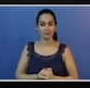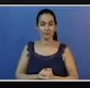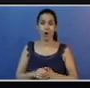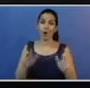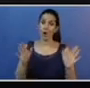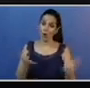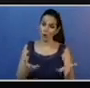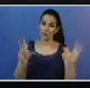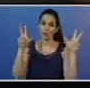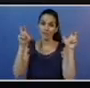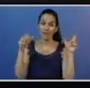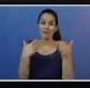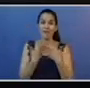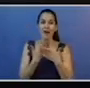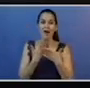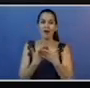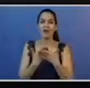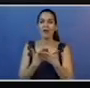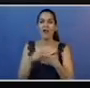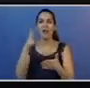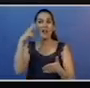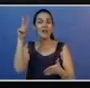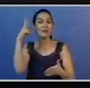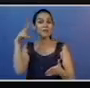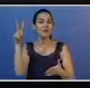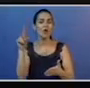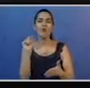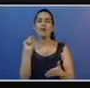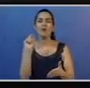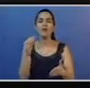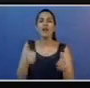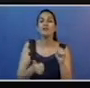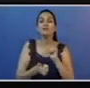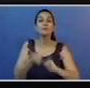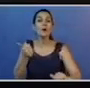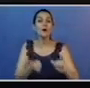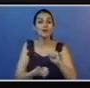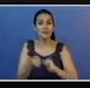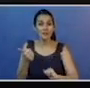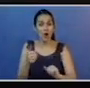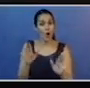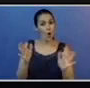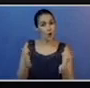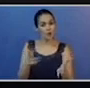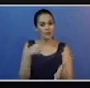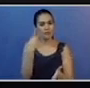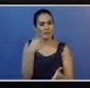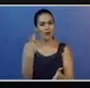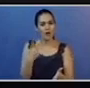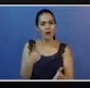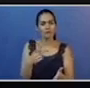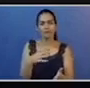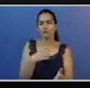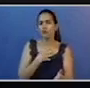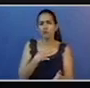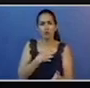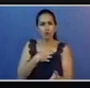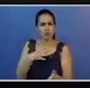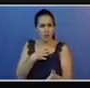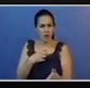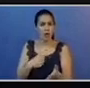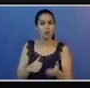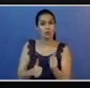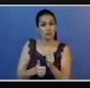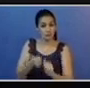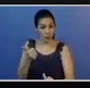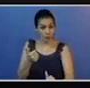Então, o nosso tema da aula de hoje, lembrando novamente, as categorias de esporte. Nós vamos falar hoje sobre alguns tipos de esporte, diferenciação